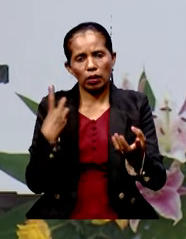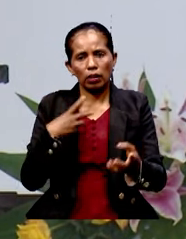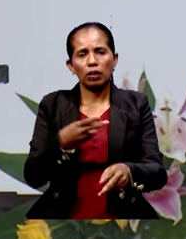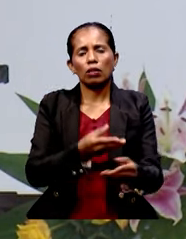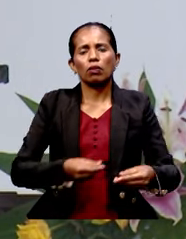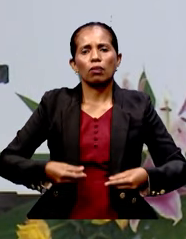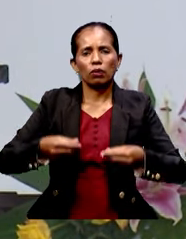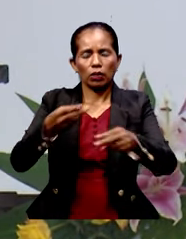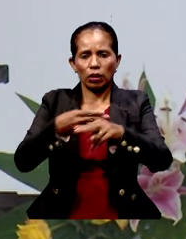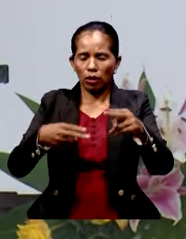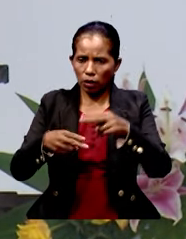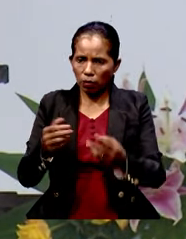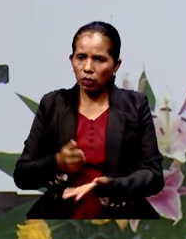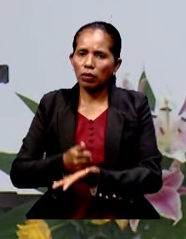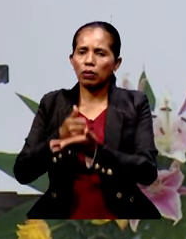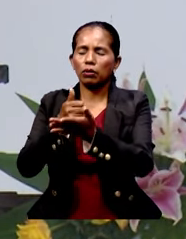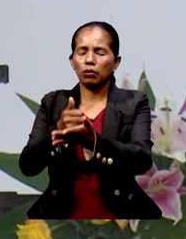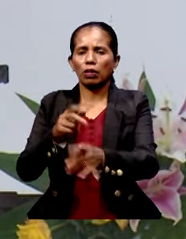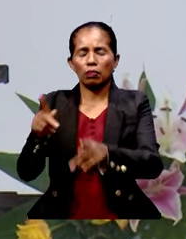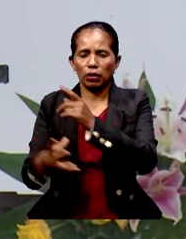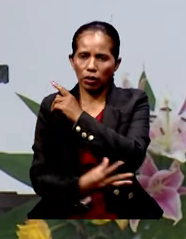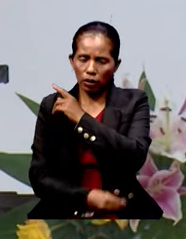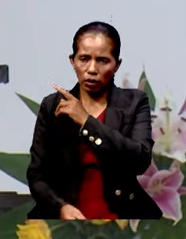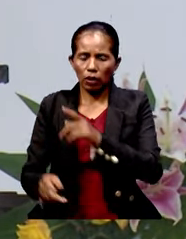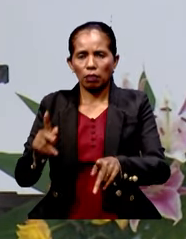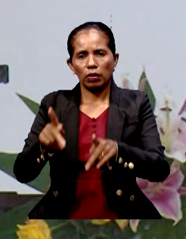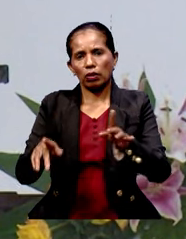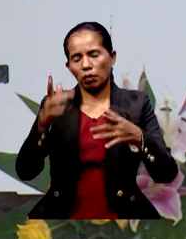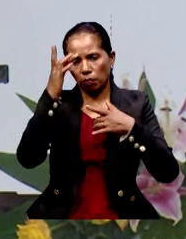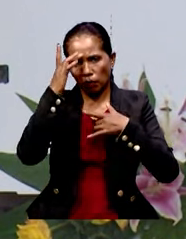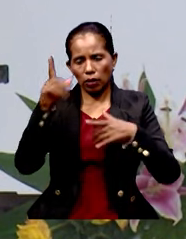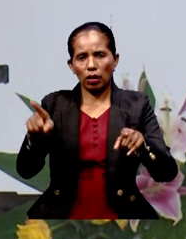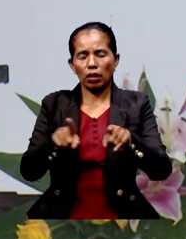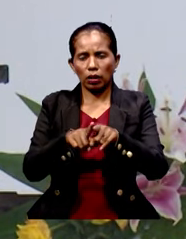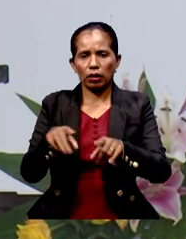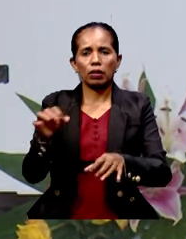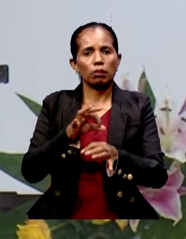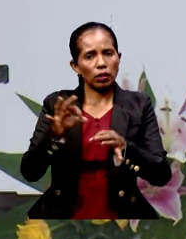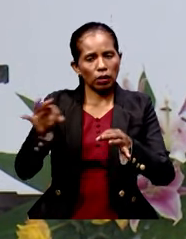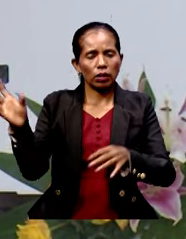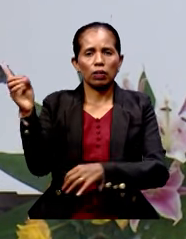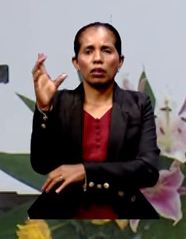neliman, ba hirak nebe kia, hirak nebe moras, ida neemak espírito natal ninian.